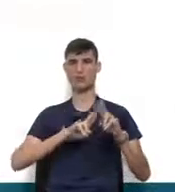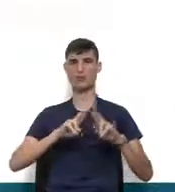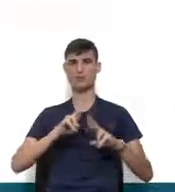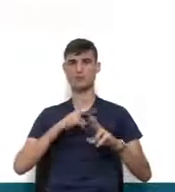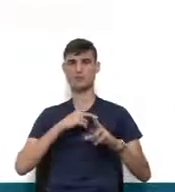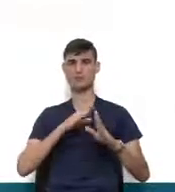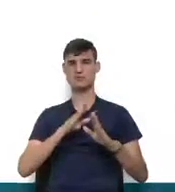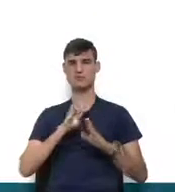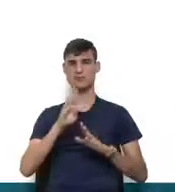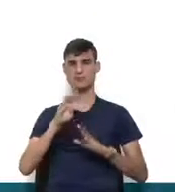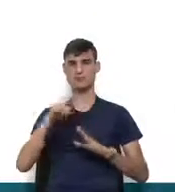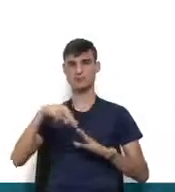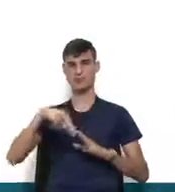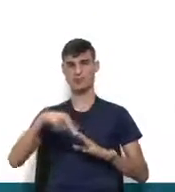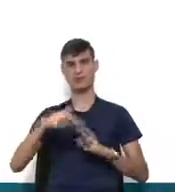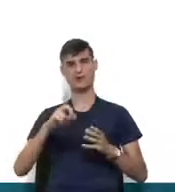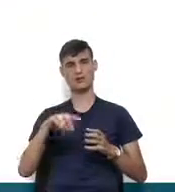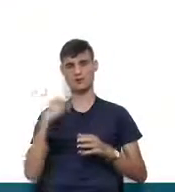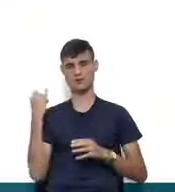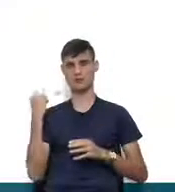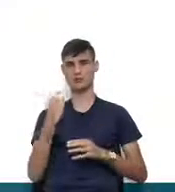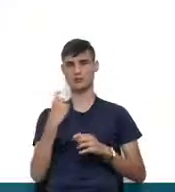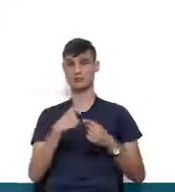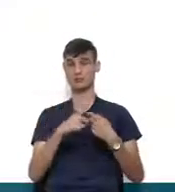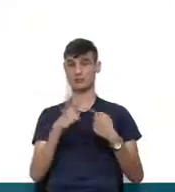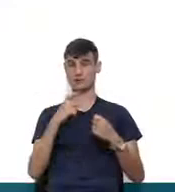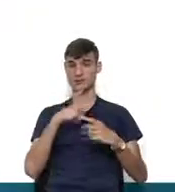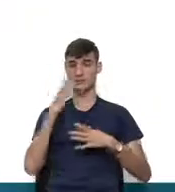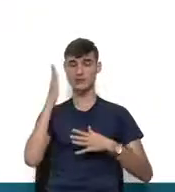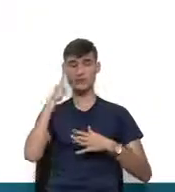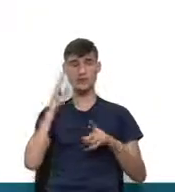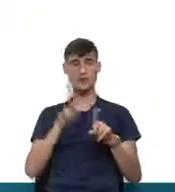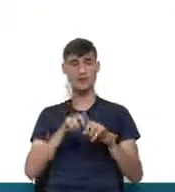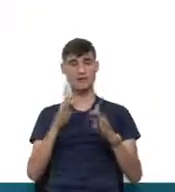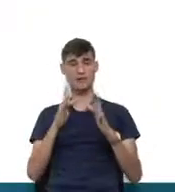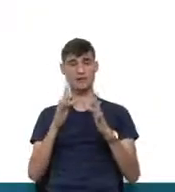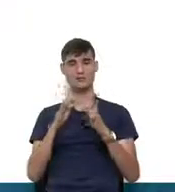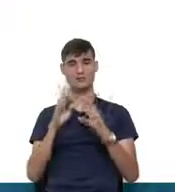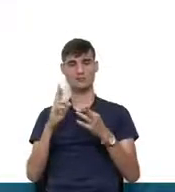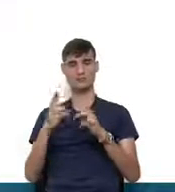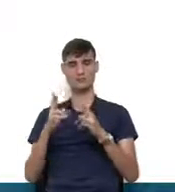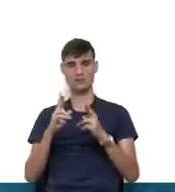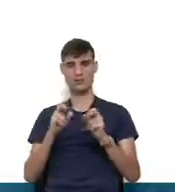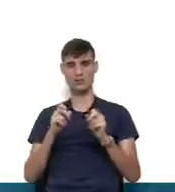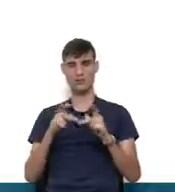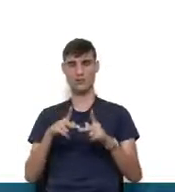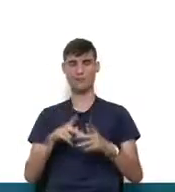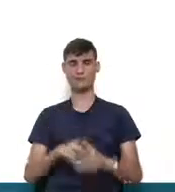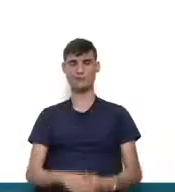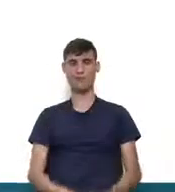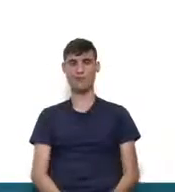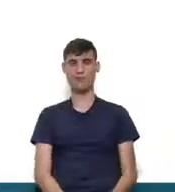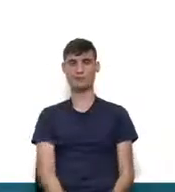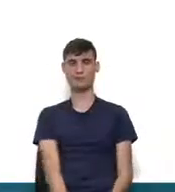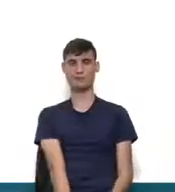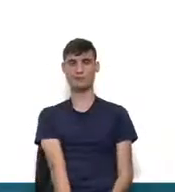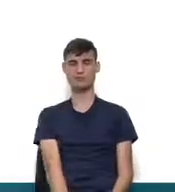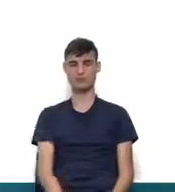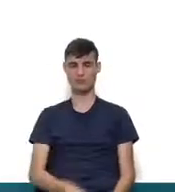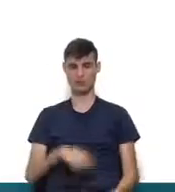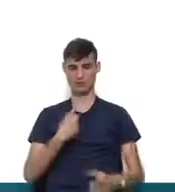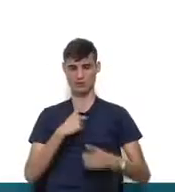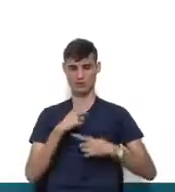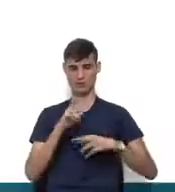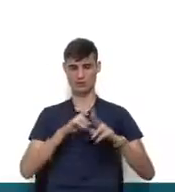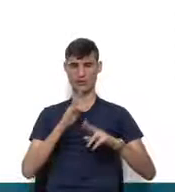o coeficiente Bn. Isso é importante, você precisa saber essa relação, tá? Então, temos que para a